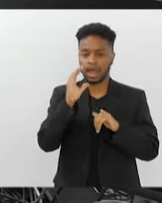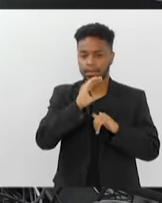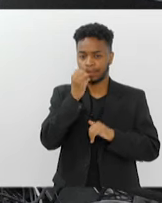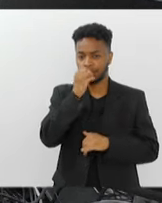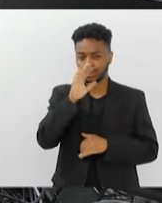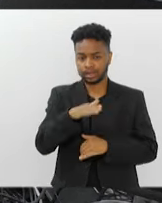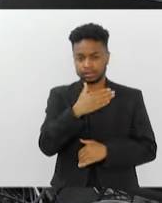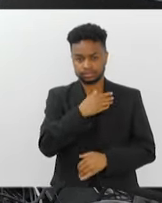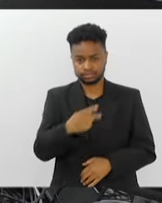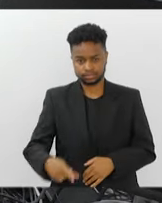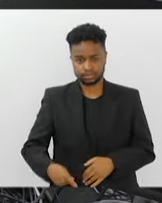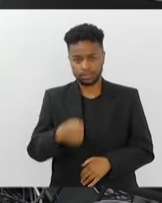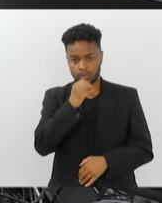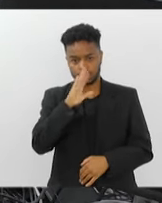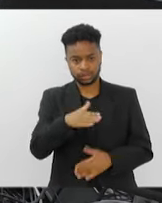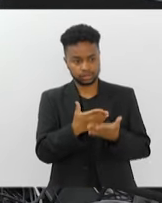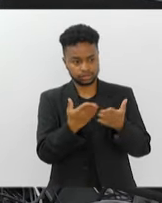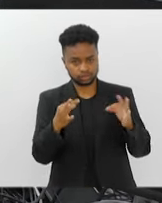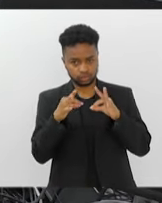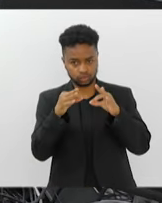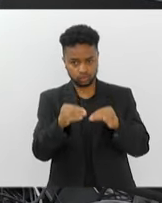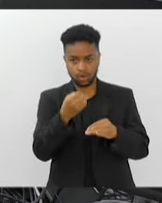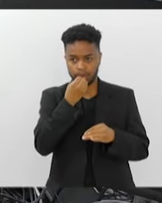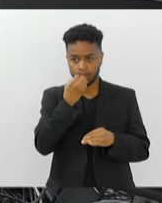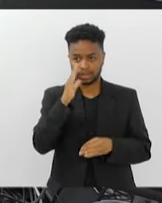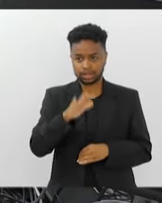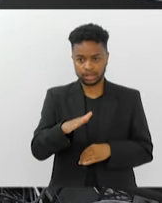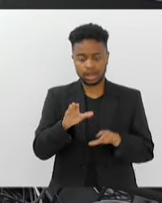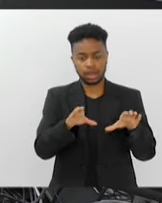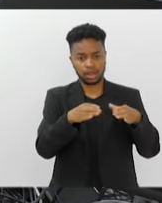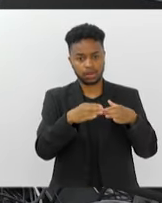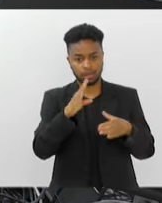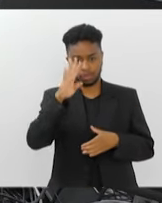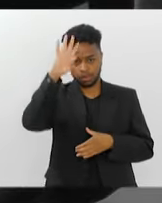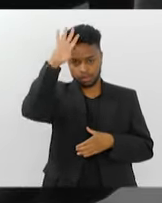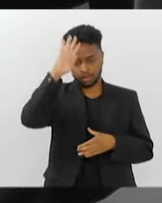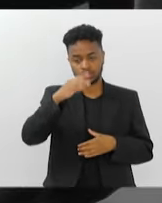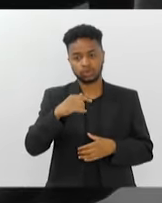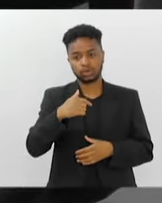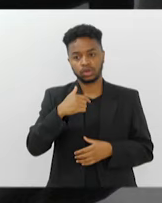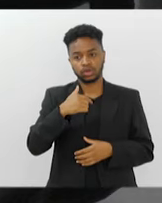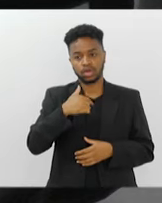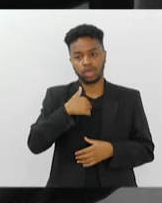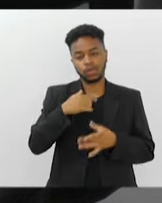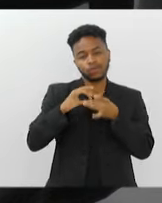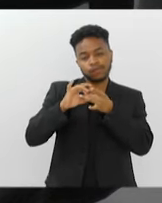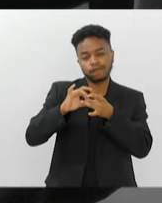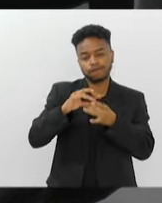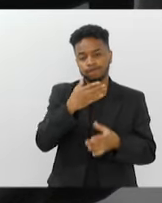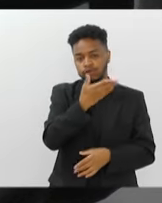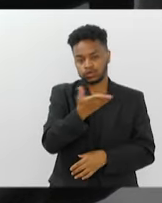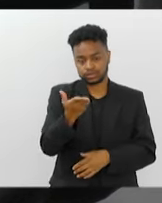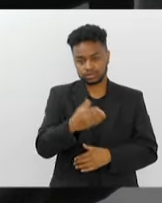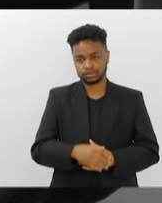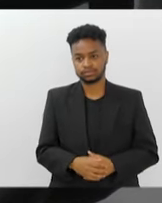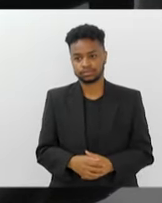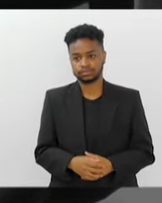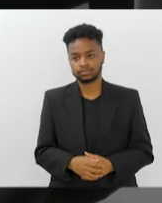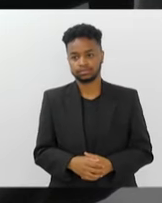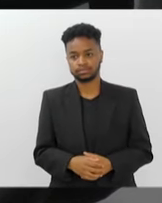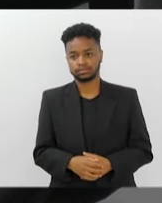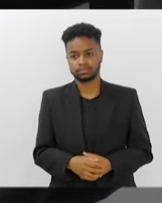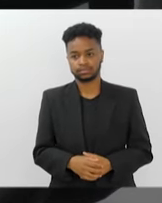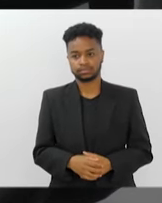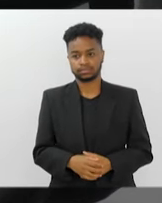Presidente Boa tarde a todos boa tarde a minha Corporação querida eu sou vermelha por vocês tão